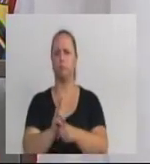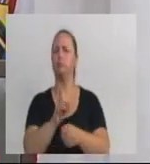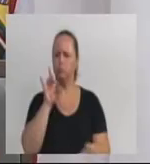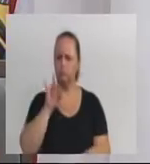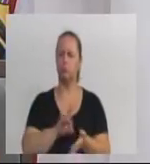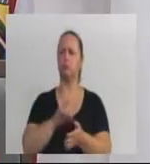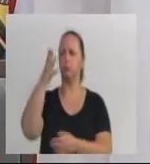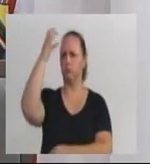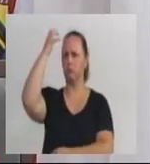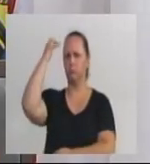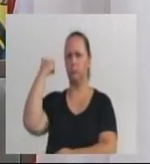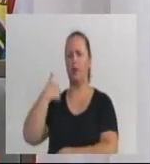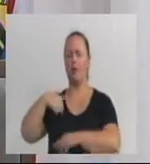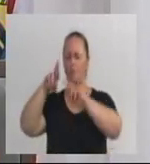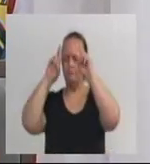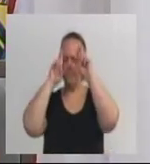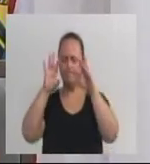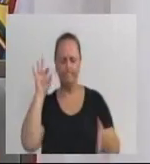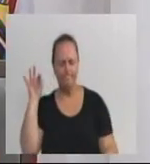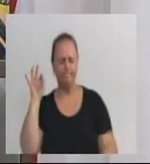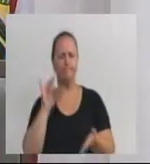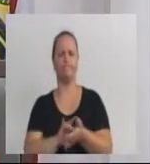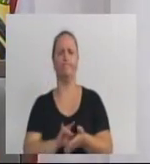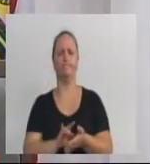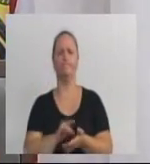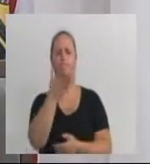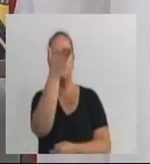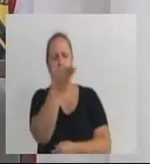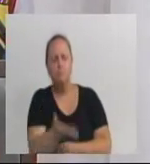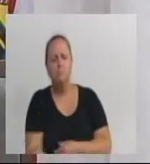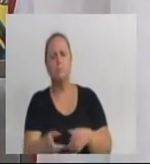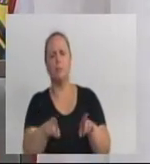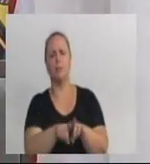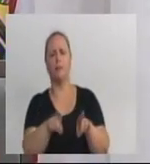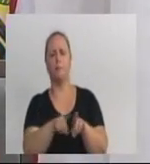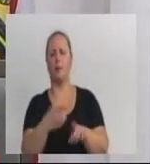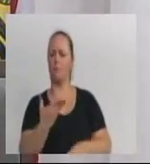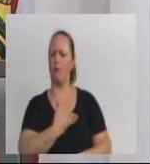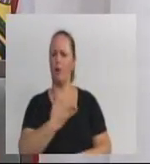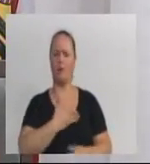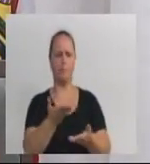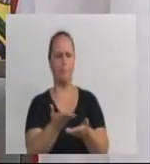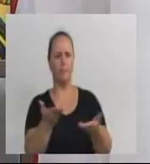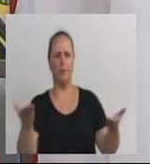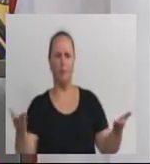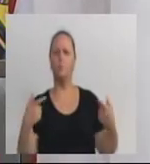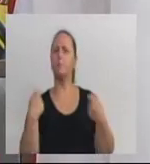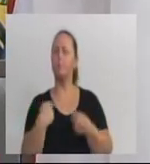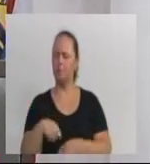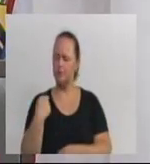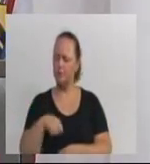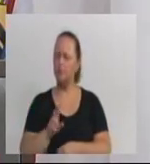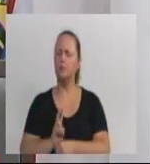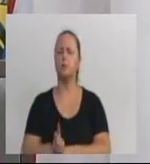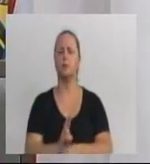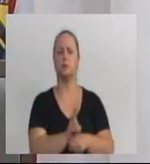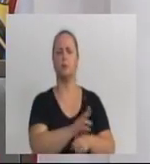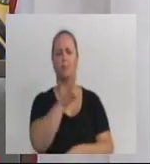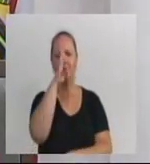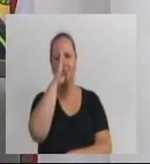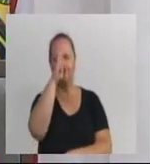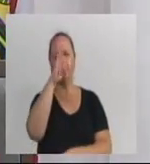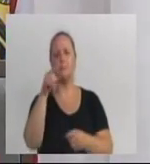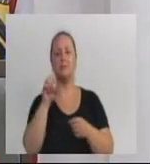Ivanatis. Respeito, tenho profundo respeito por Vossa Excelência, pelos meus colegas, e tem que fiscalizar mesmo. Principalmente quem é da